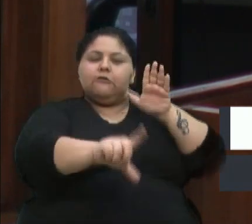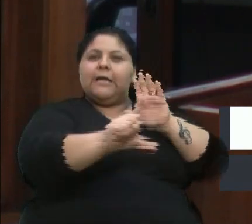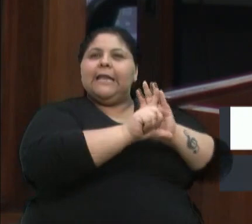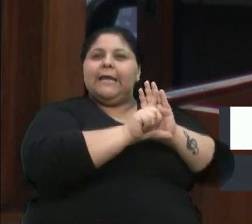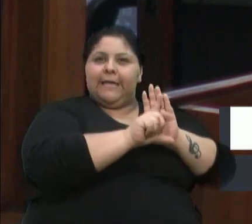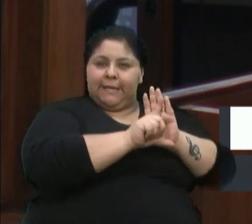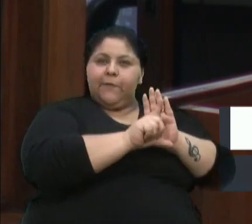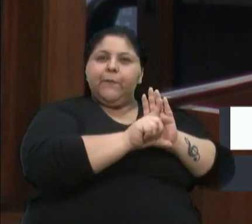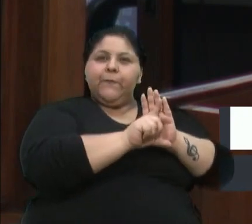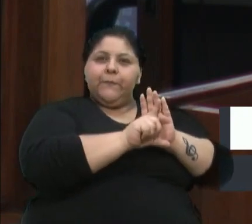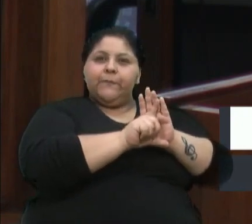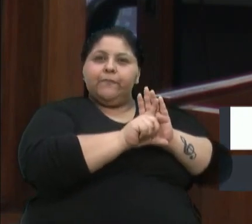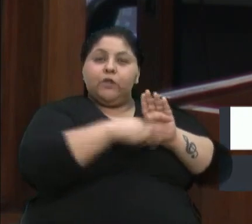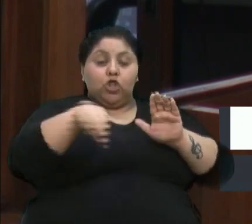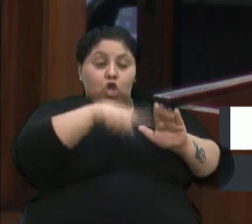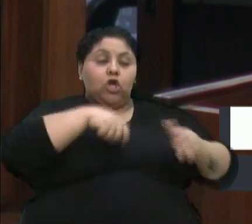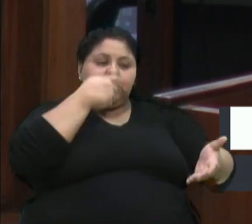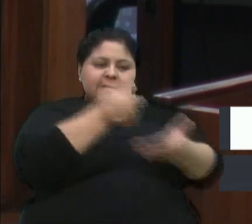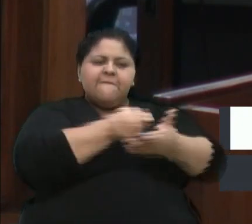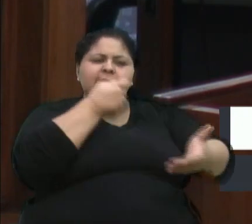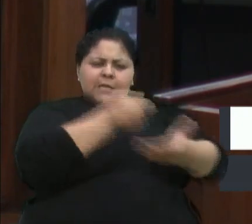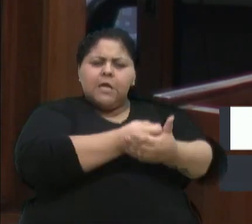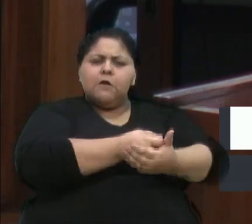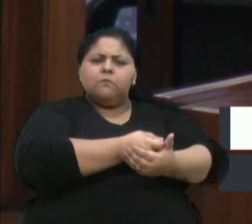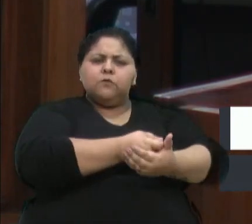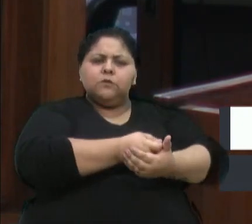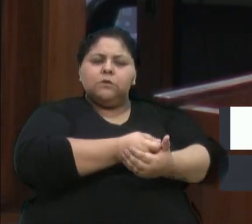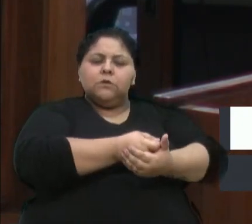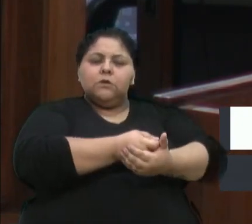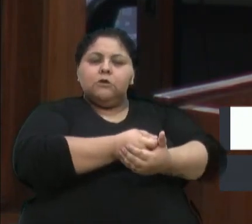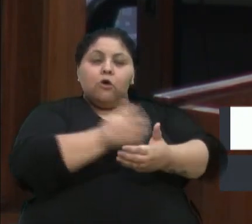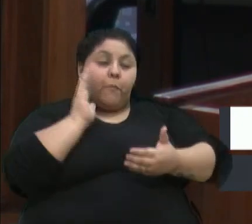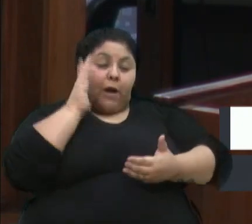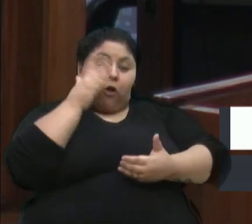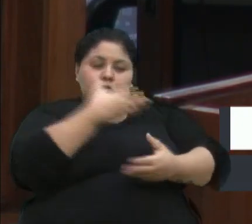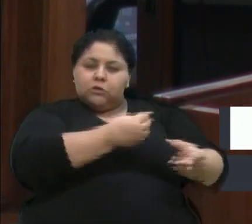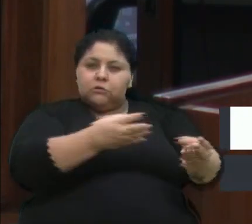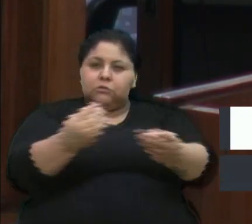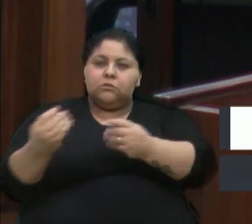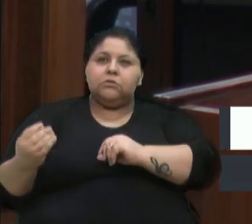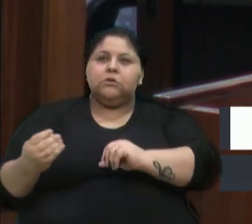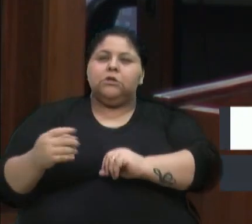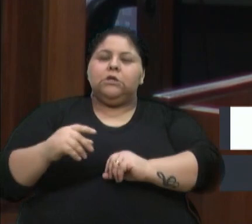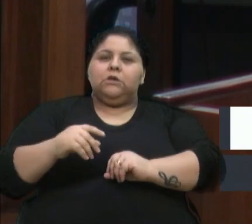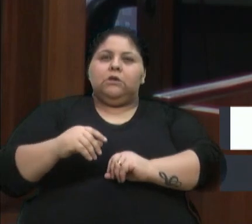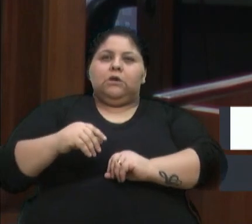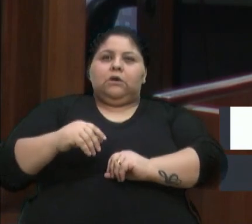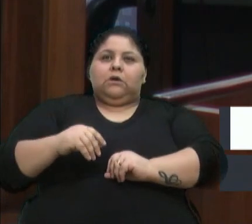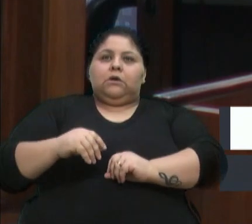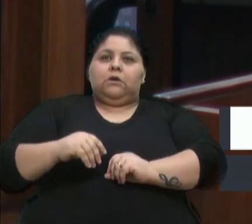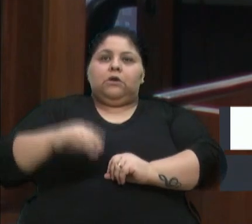Porque é uma lei que nós defendemos e brigamos muito para que acontecesse. E o prefeito Alceu foi muito